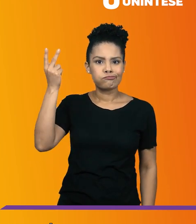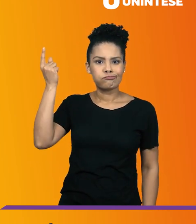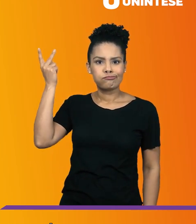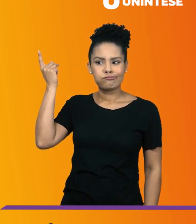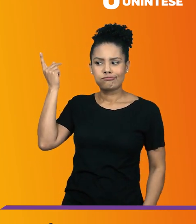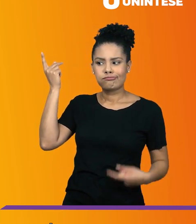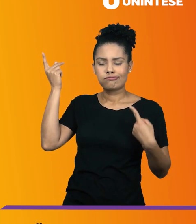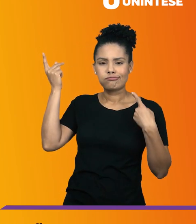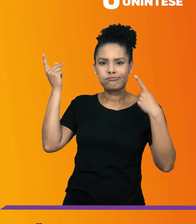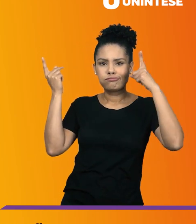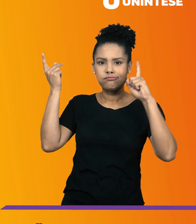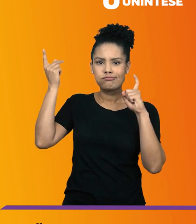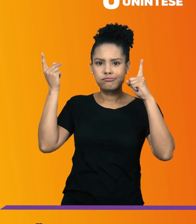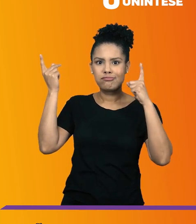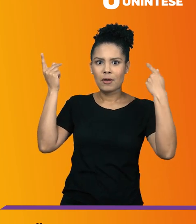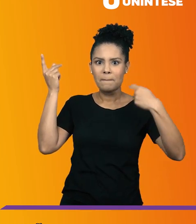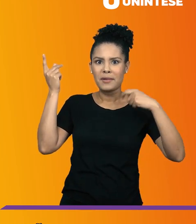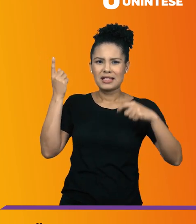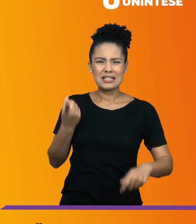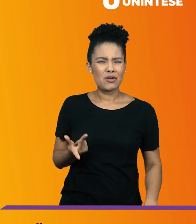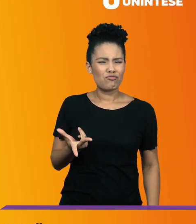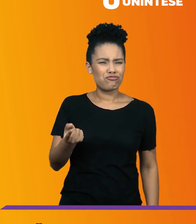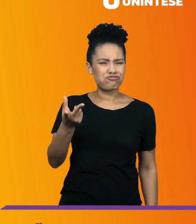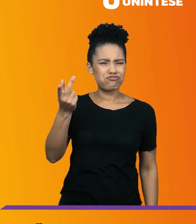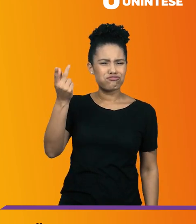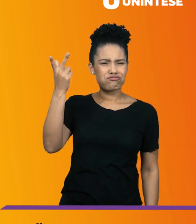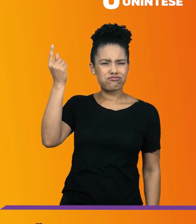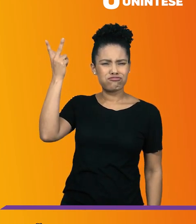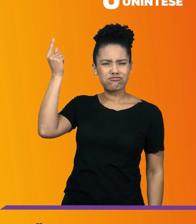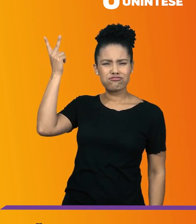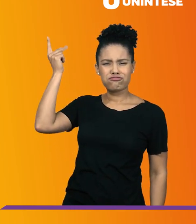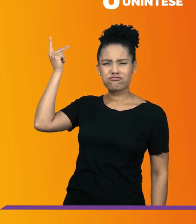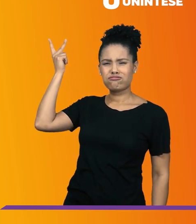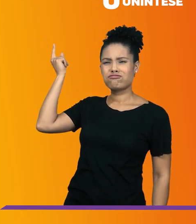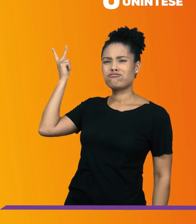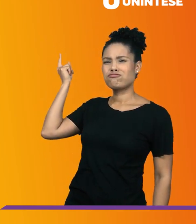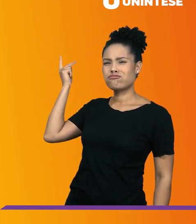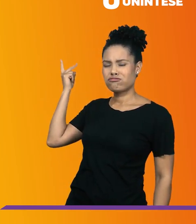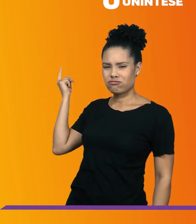antigamente, você já vai colocar essa expressão no seu rosto.